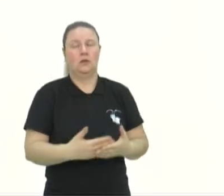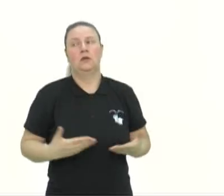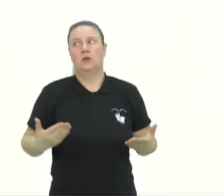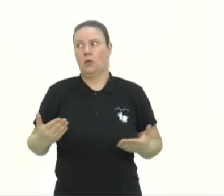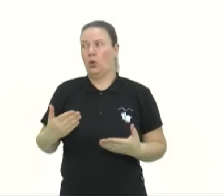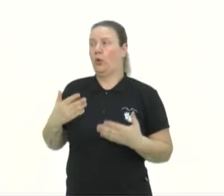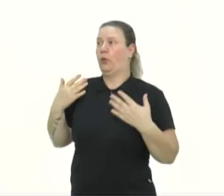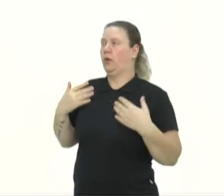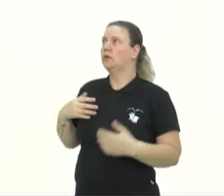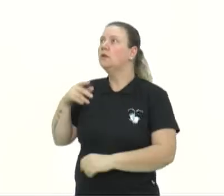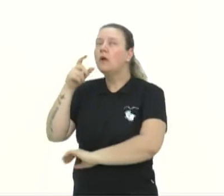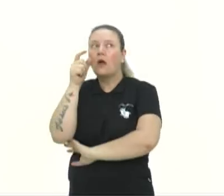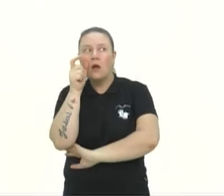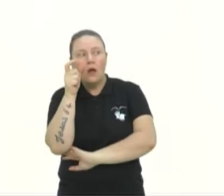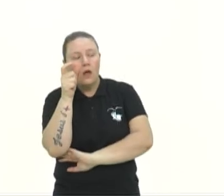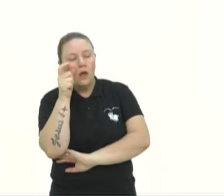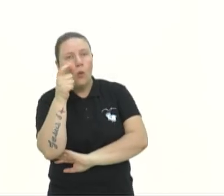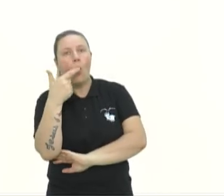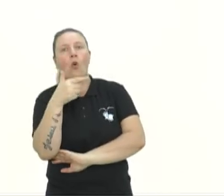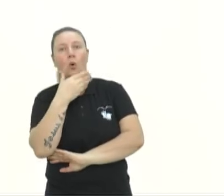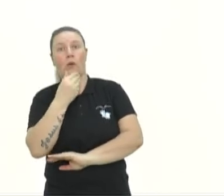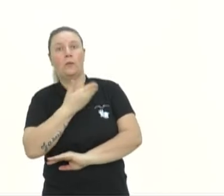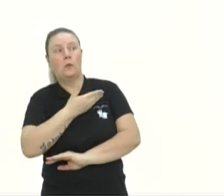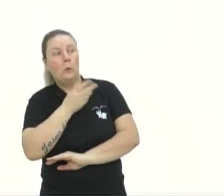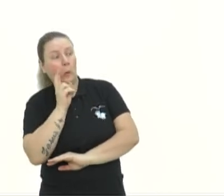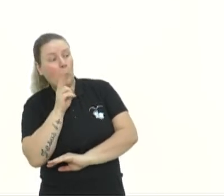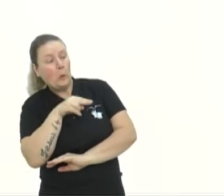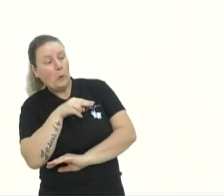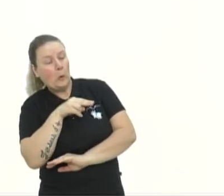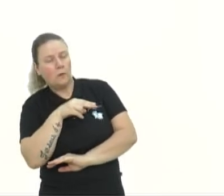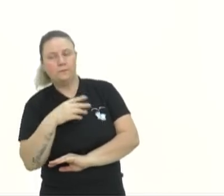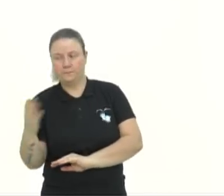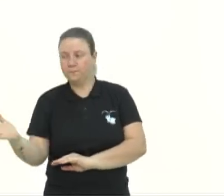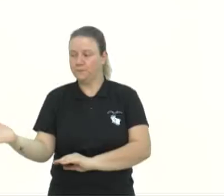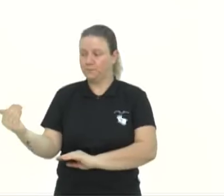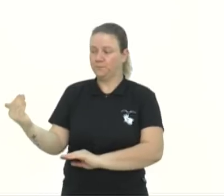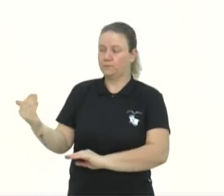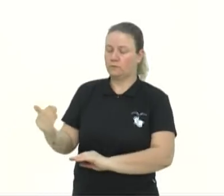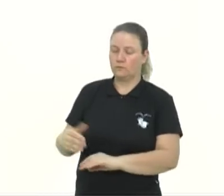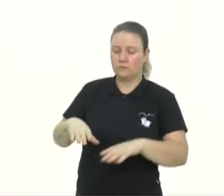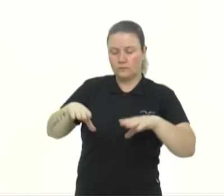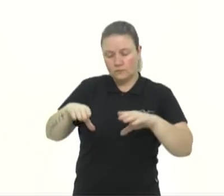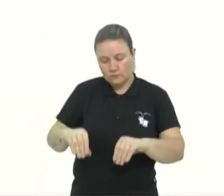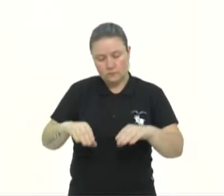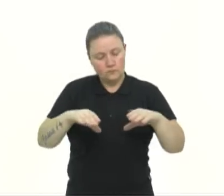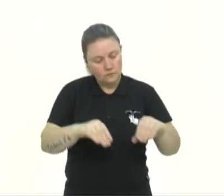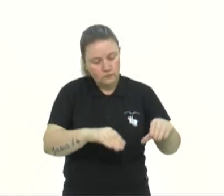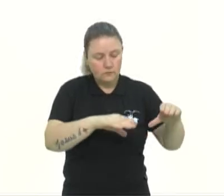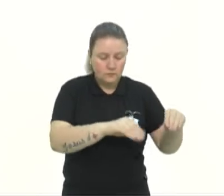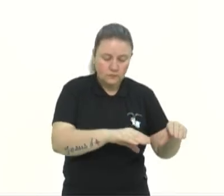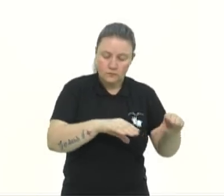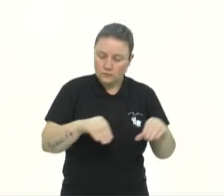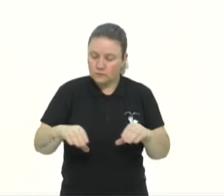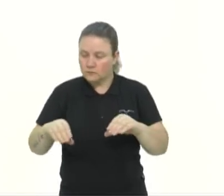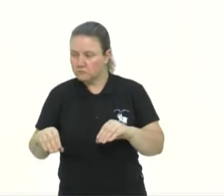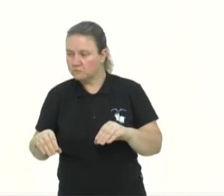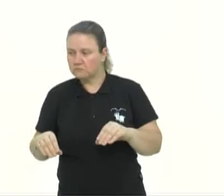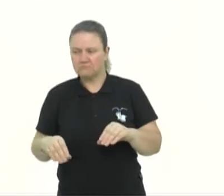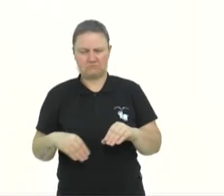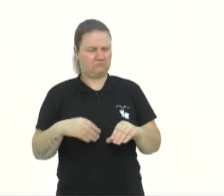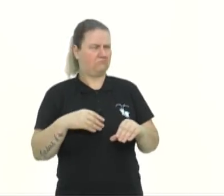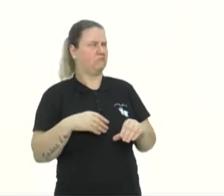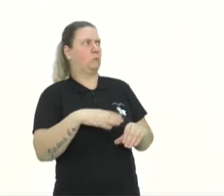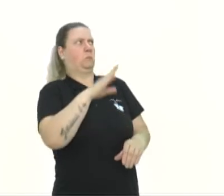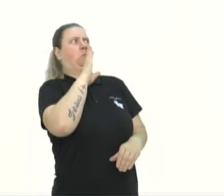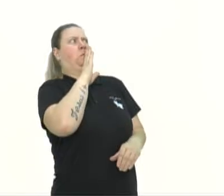E o outro só olhando. Quando chegou a vez dele, o médico foi cutucando, apertando, mas nada